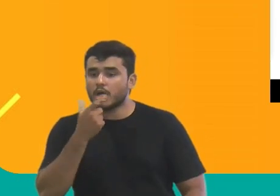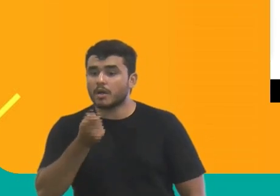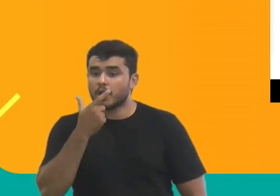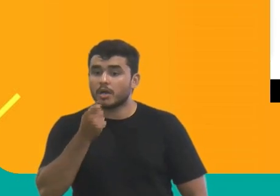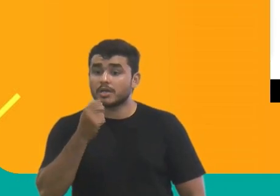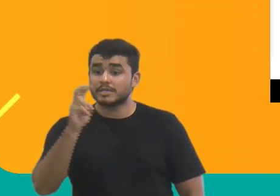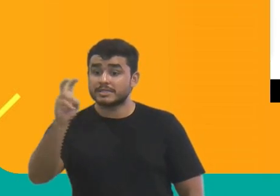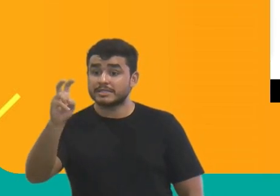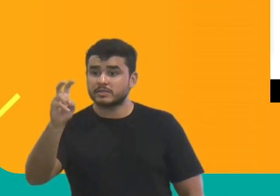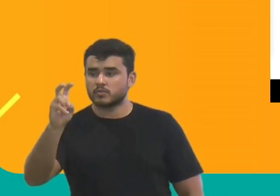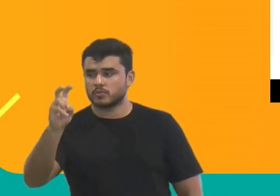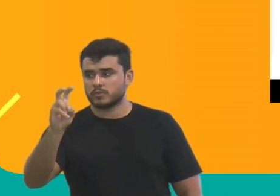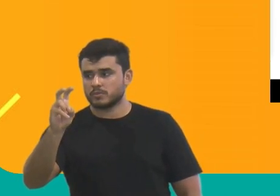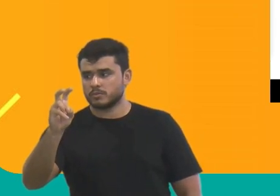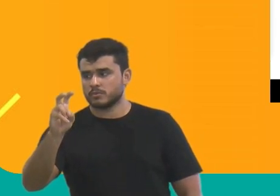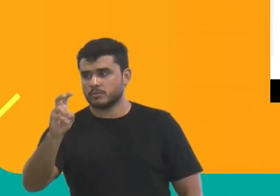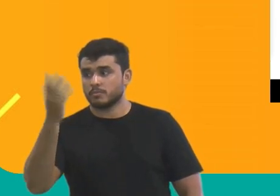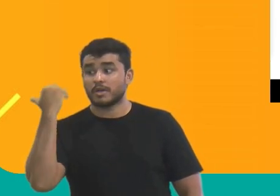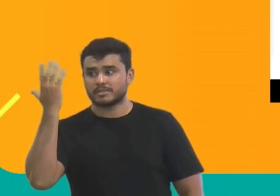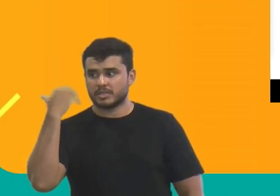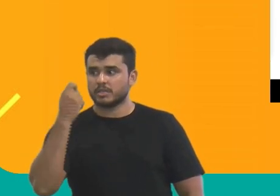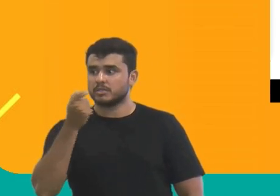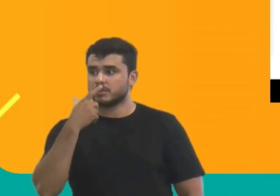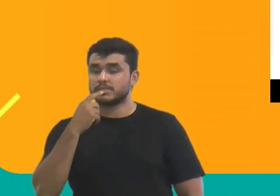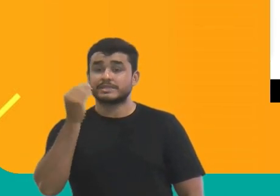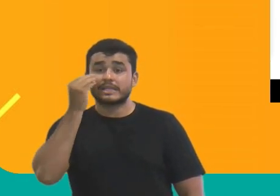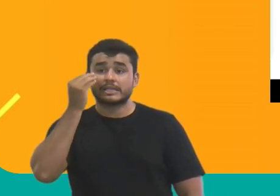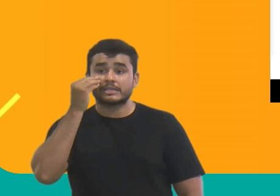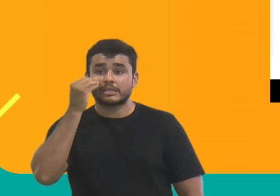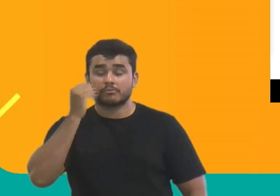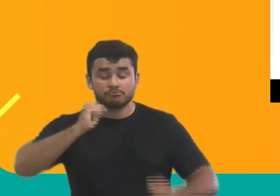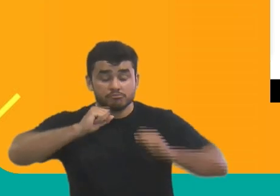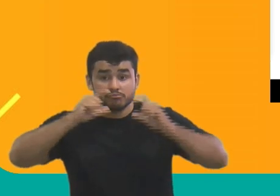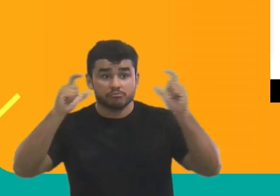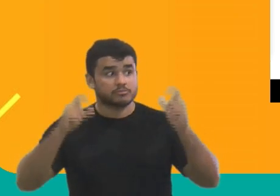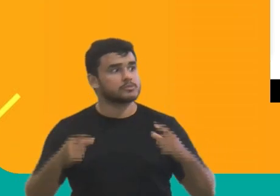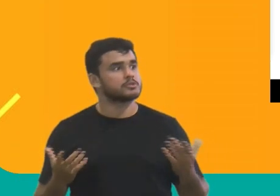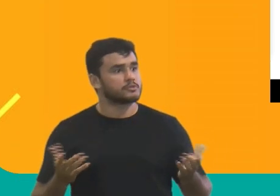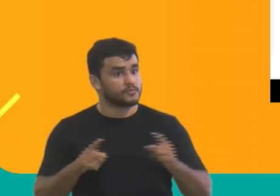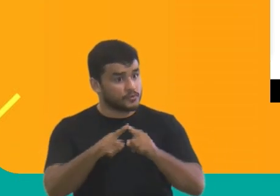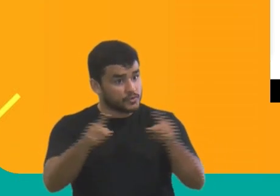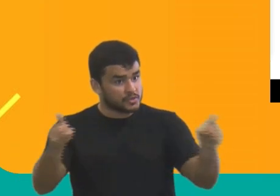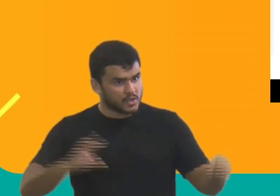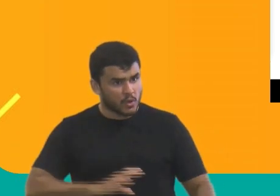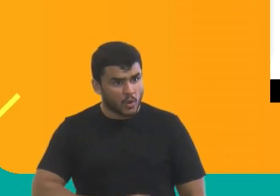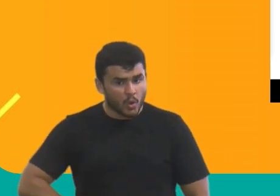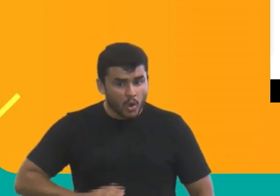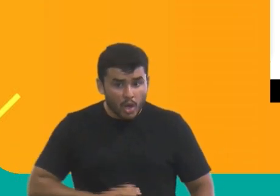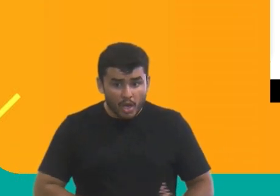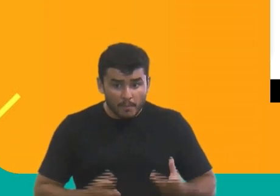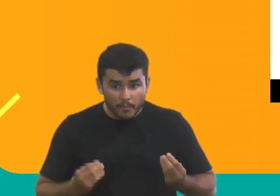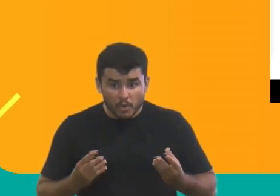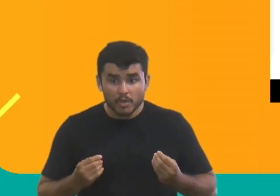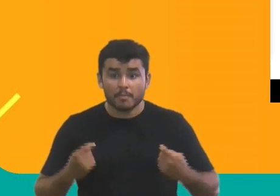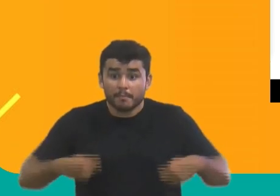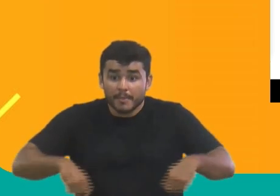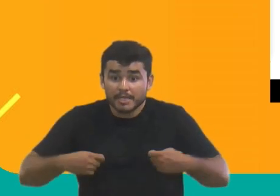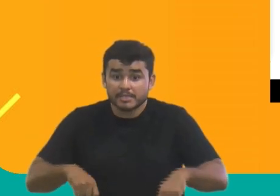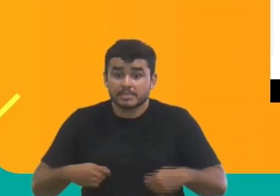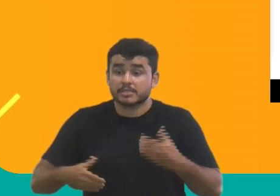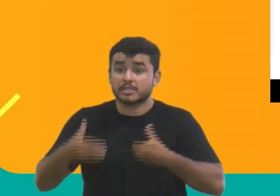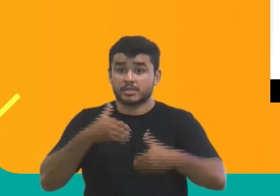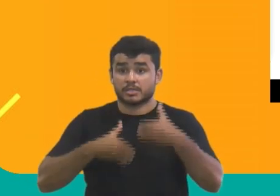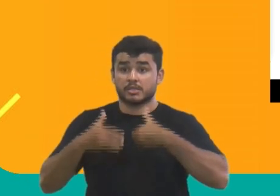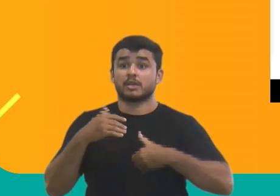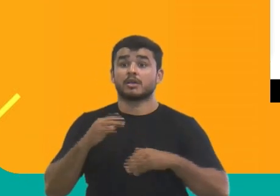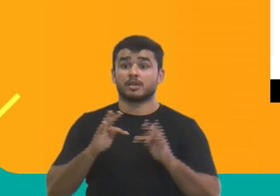cama. 5. Eu tomava. Você precisa buscar tratamento. Depois que você trata a endometriose, coincidentemente, também sou